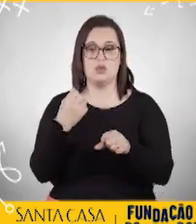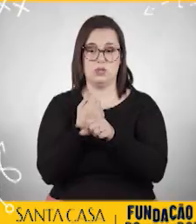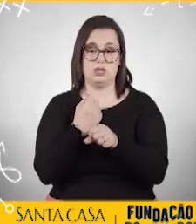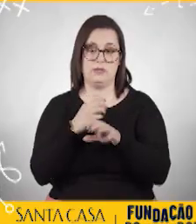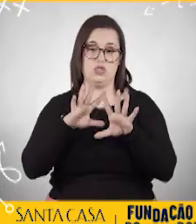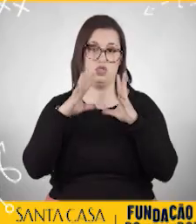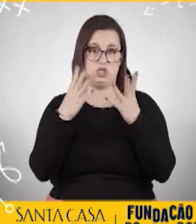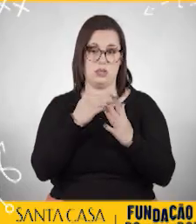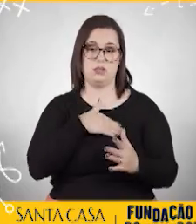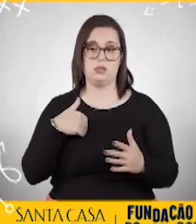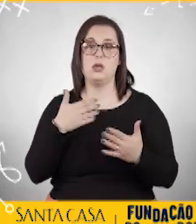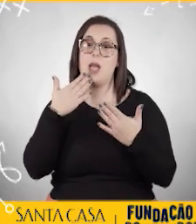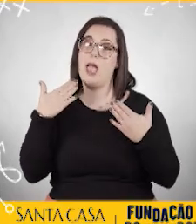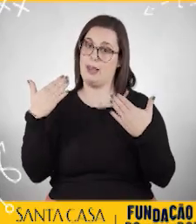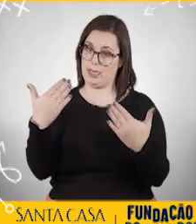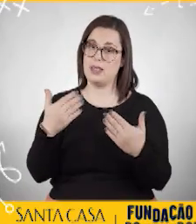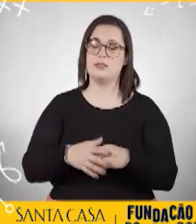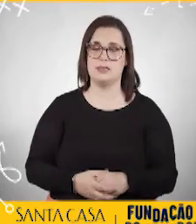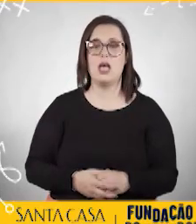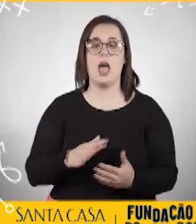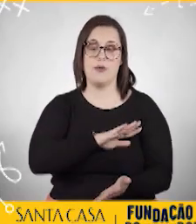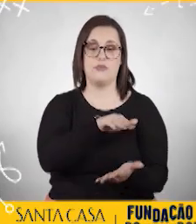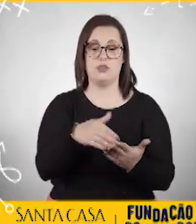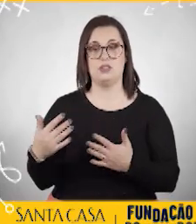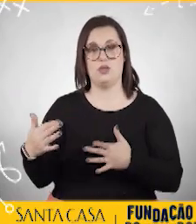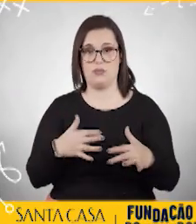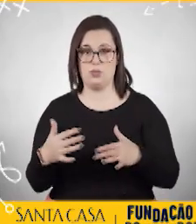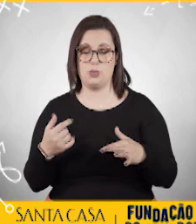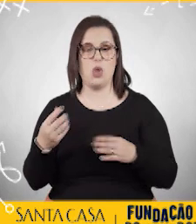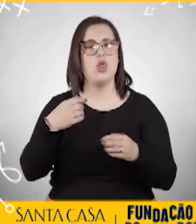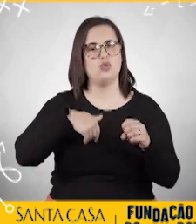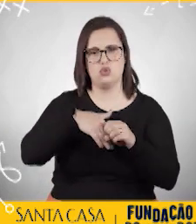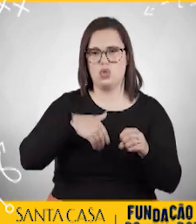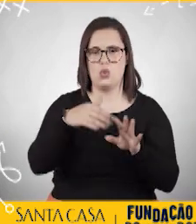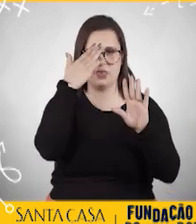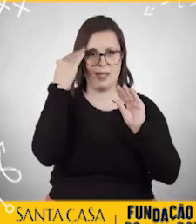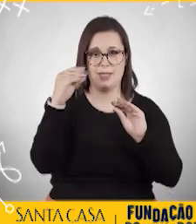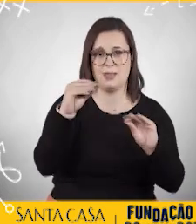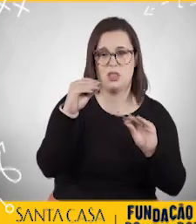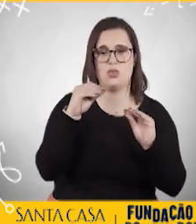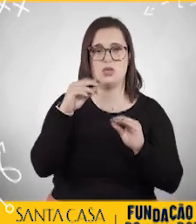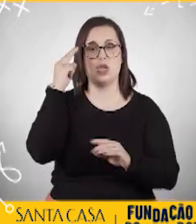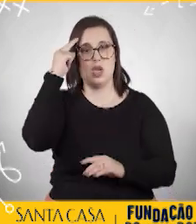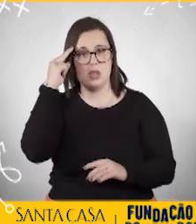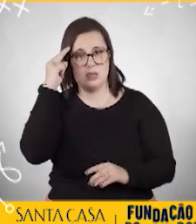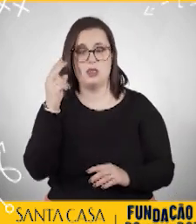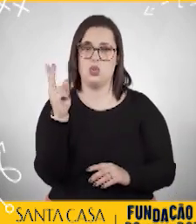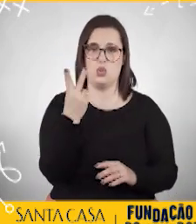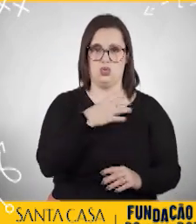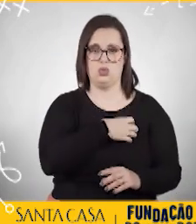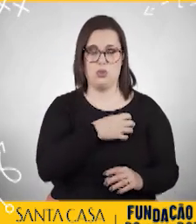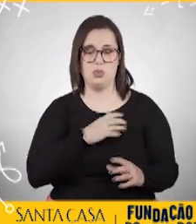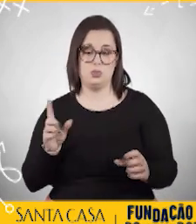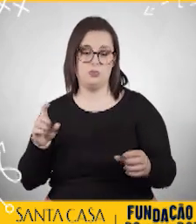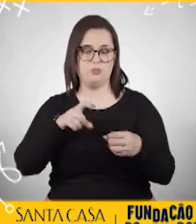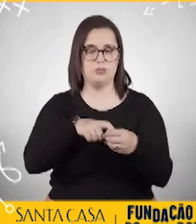Serviço Regional de Saúde da Região Autónoma da Madeira agradece à Fundação do Futebol, aos jogadores, aos treinadores, ao Marítimo e ao Nacional